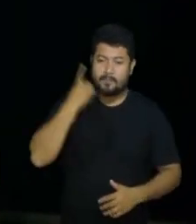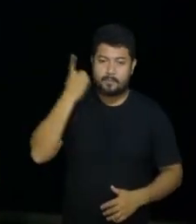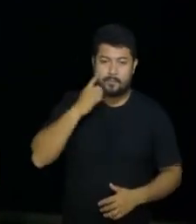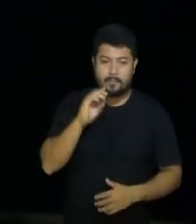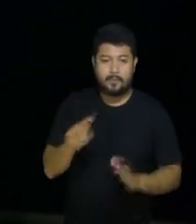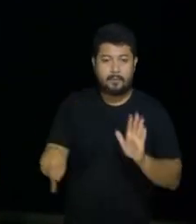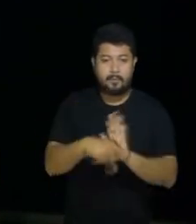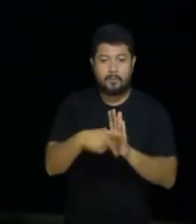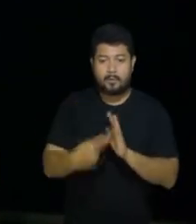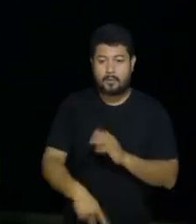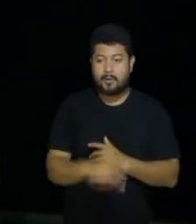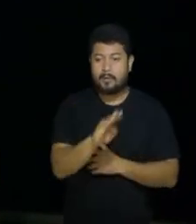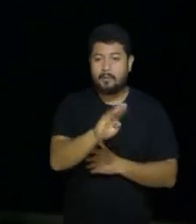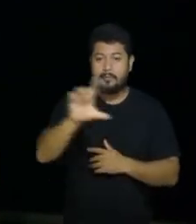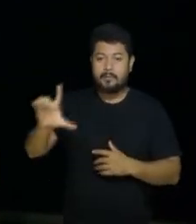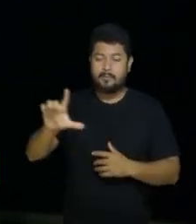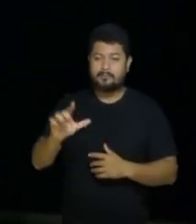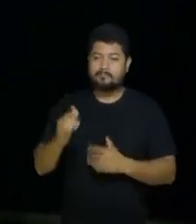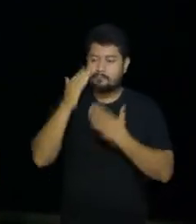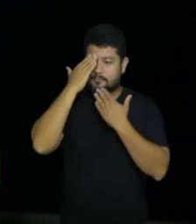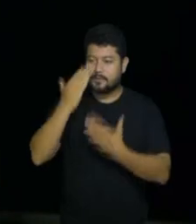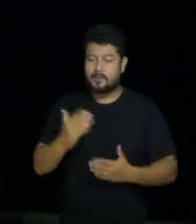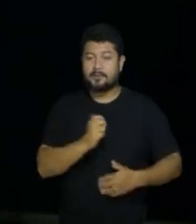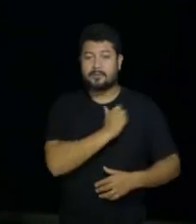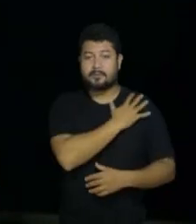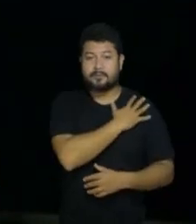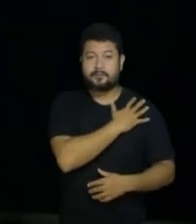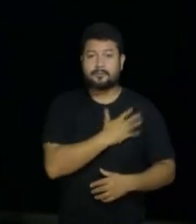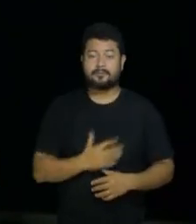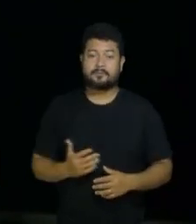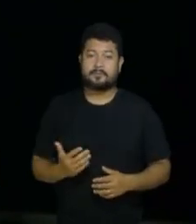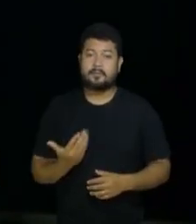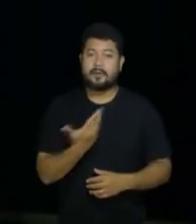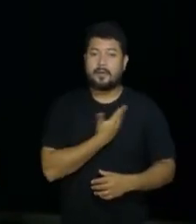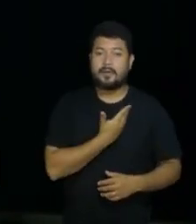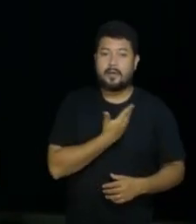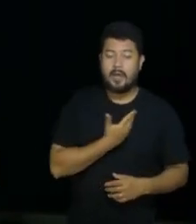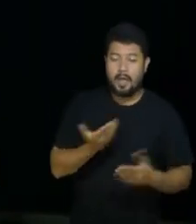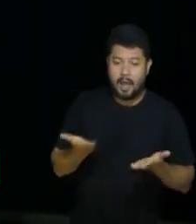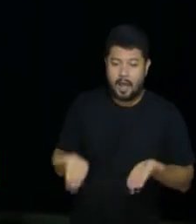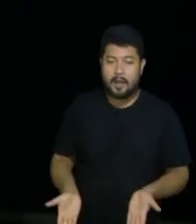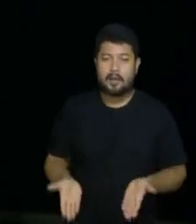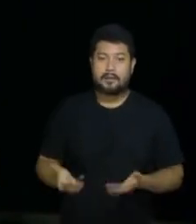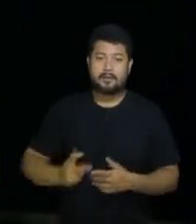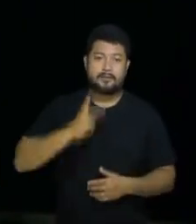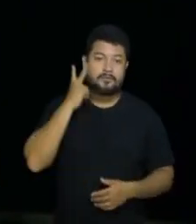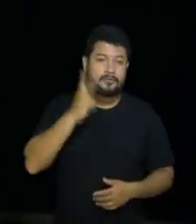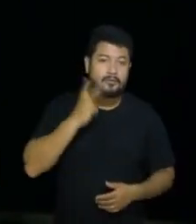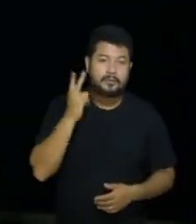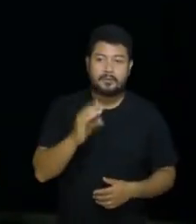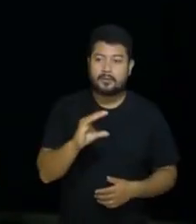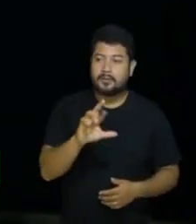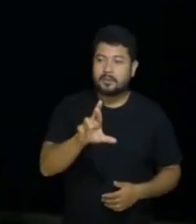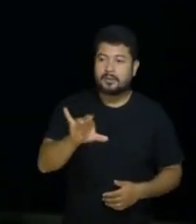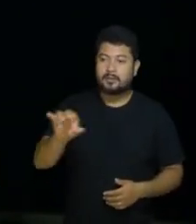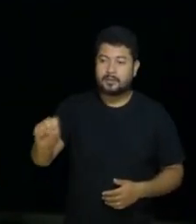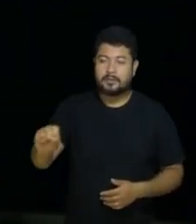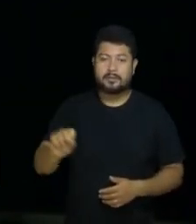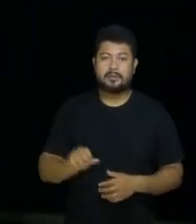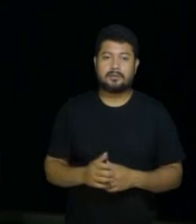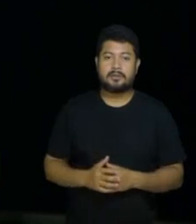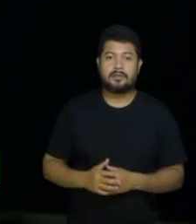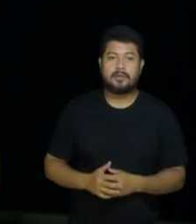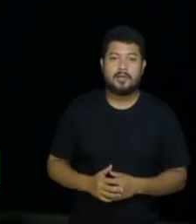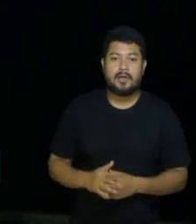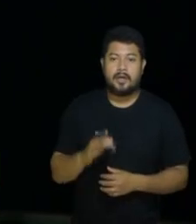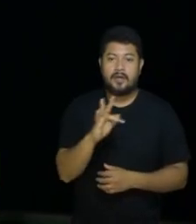do que um gentleman. Muito obrigada por toda a sua acolhida. Aos amigos daqui, vereadora Cris, Fábio Figler, presidente